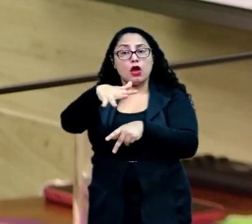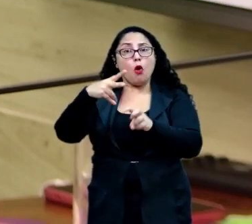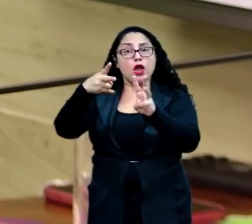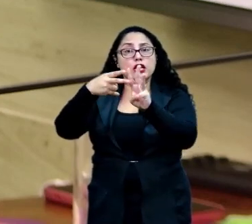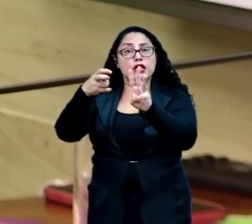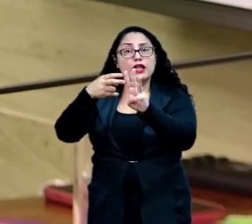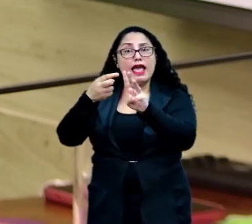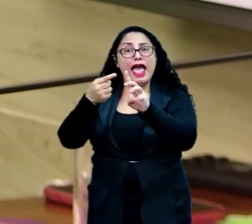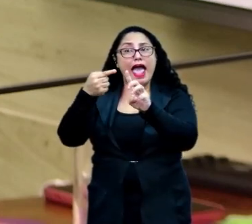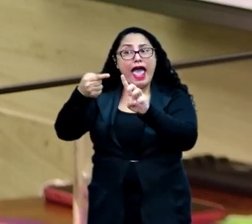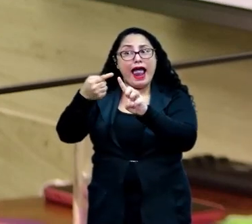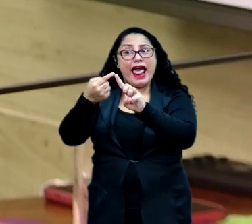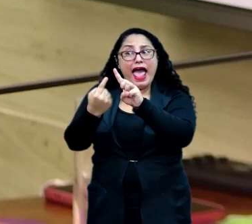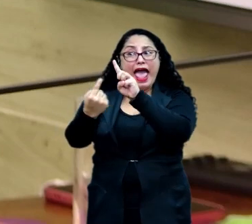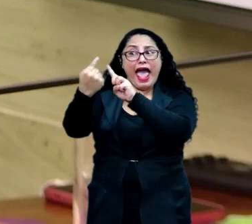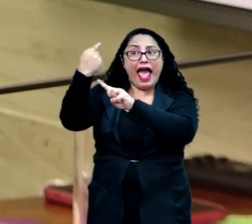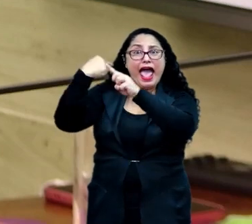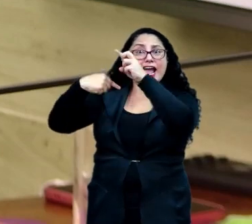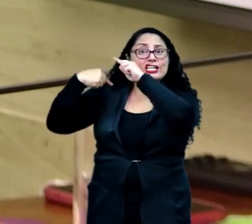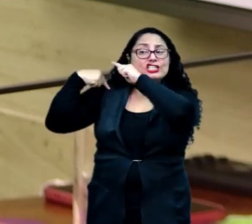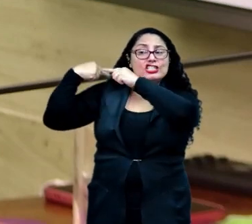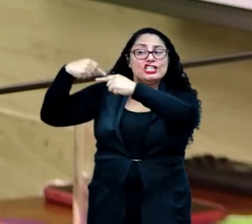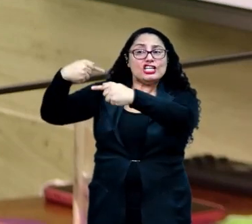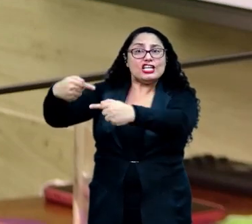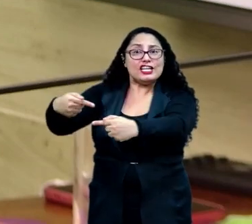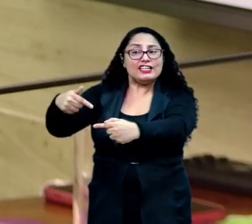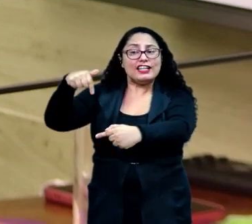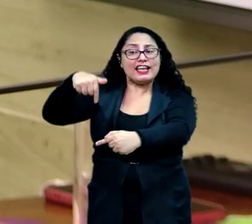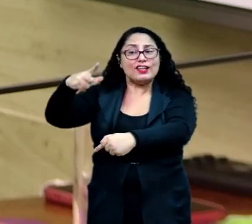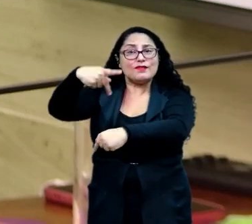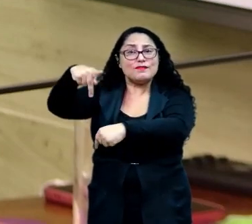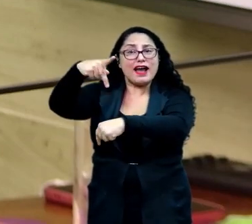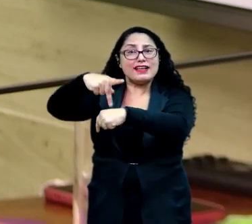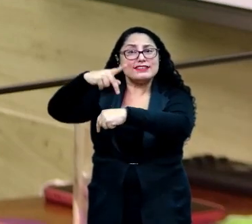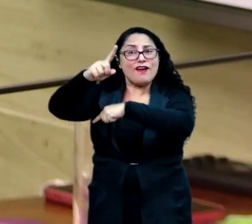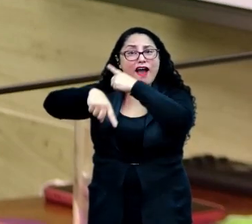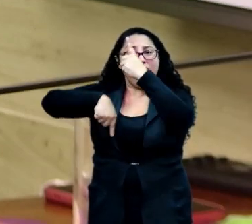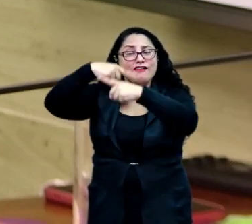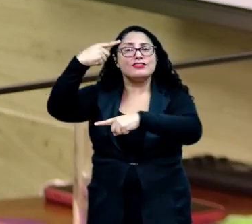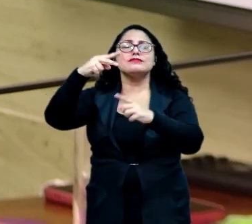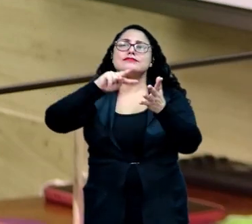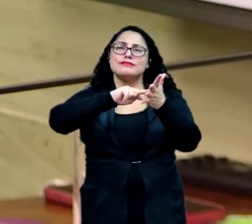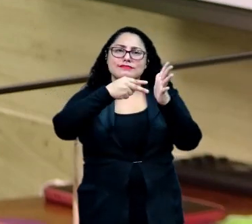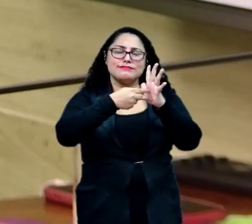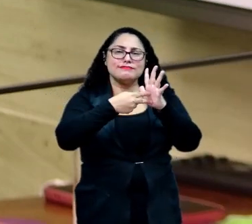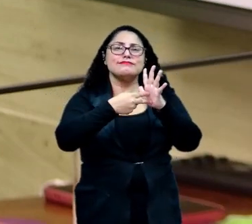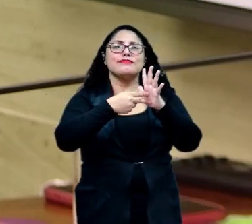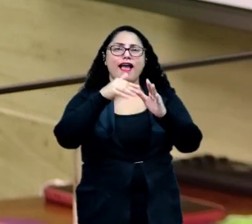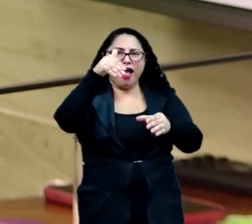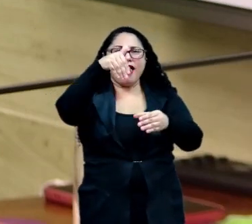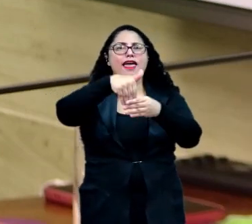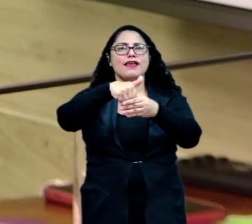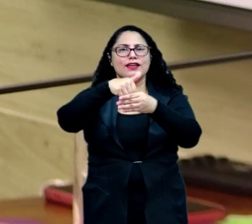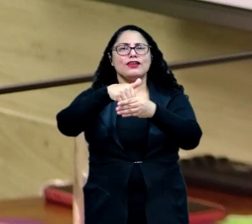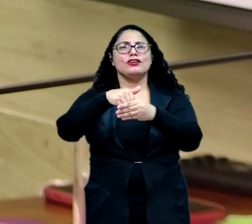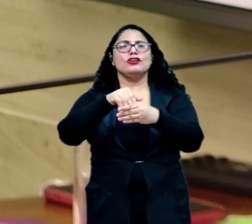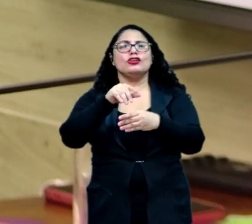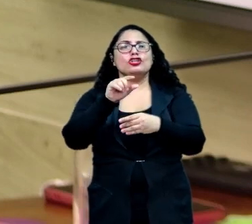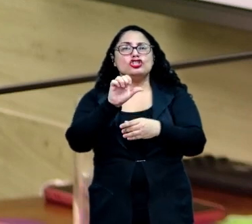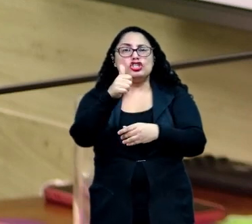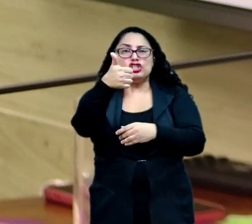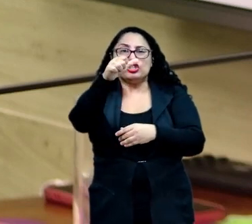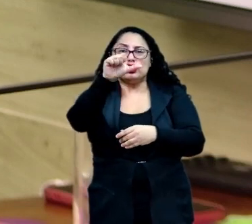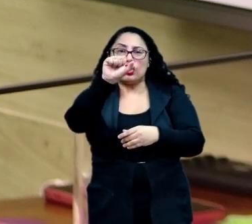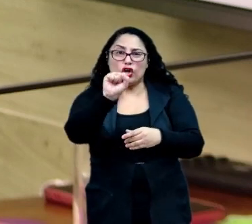população originária no nosso país. É um avanço significativo a eleição de 18